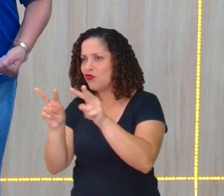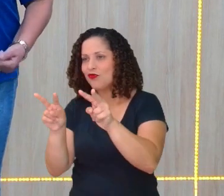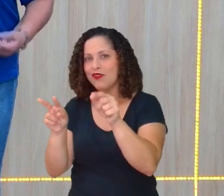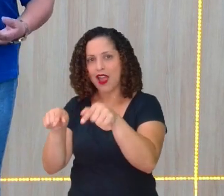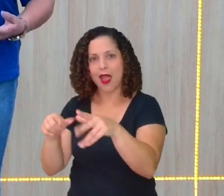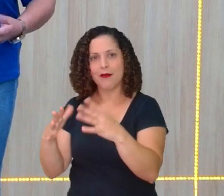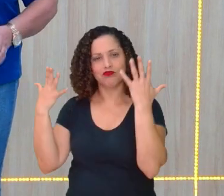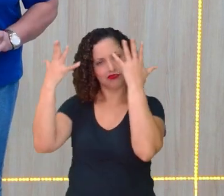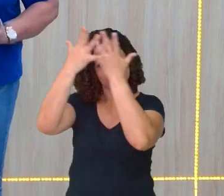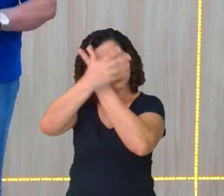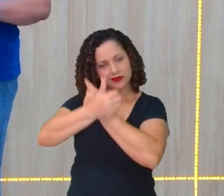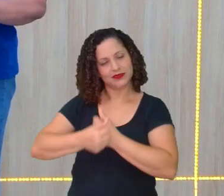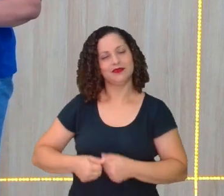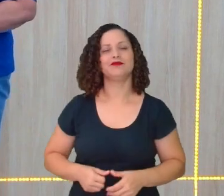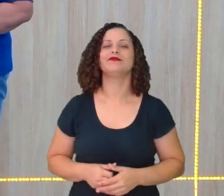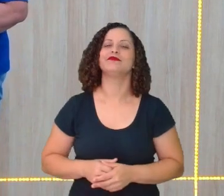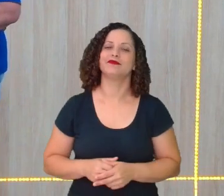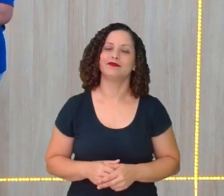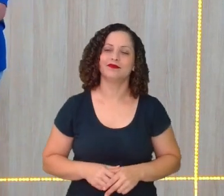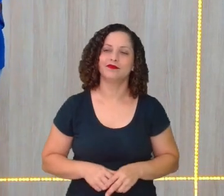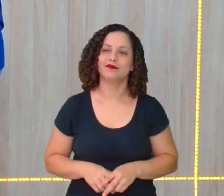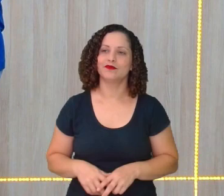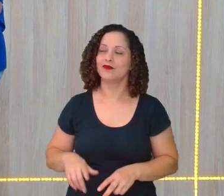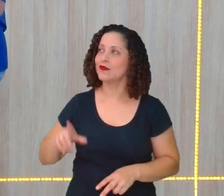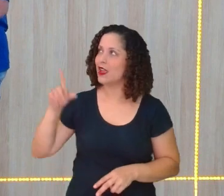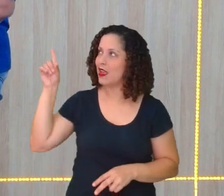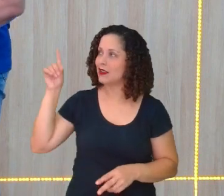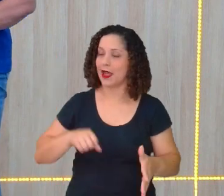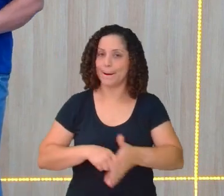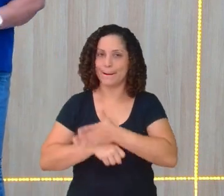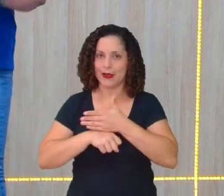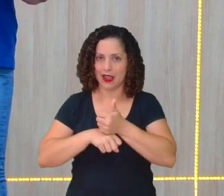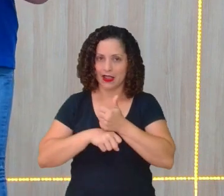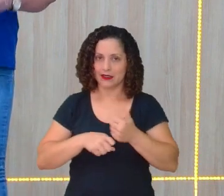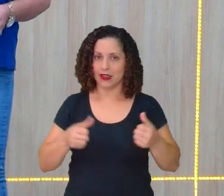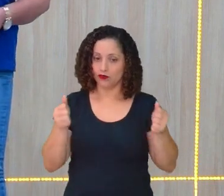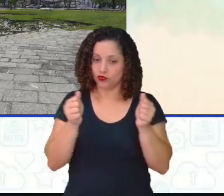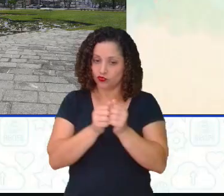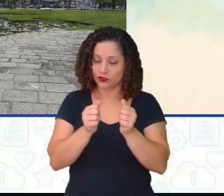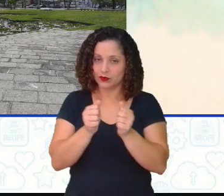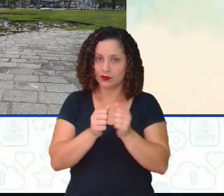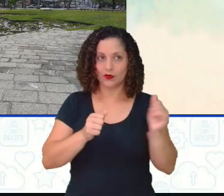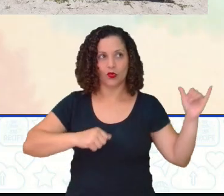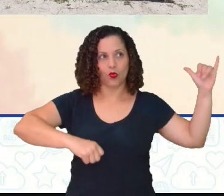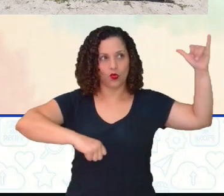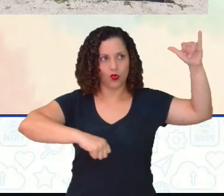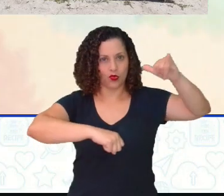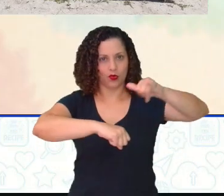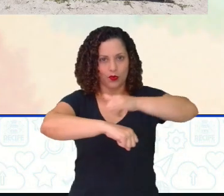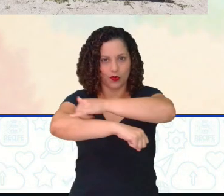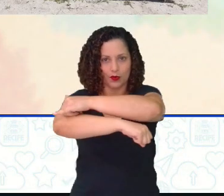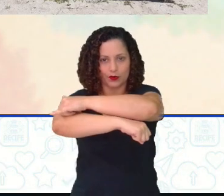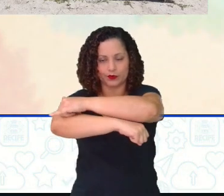vocês irão propor. Então, essa seria a Praça Salgado Filho, também conhecida como Praça do